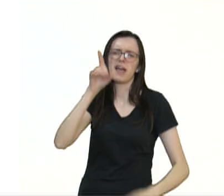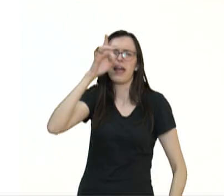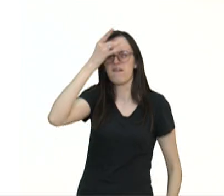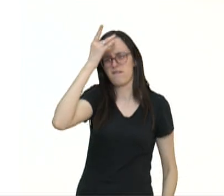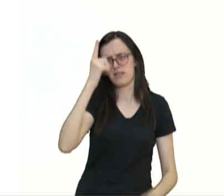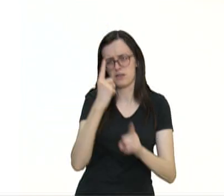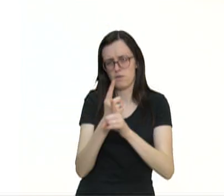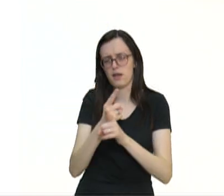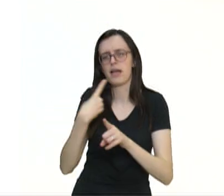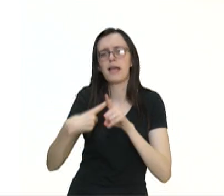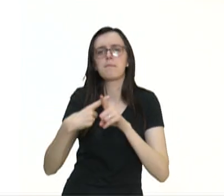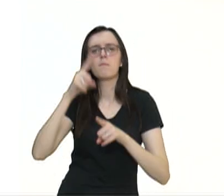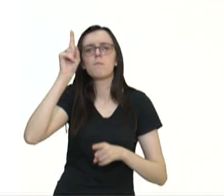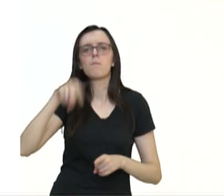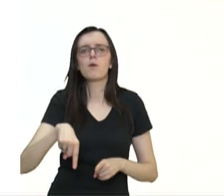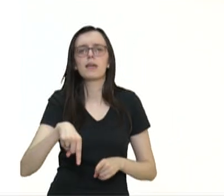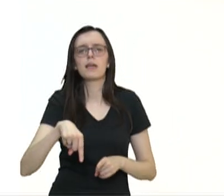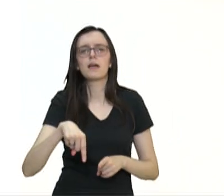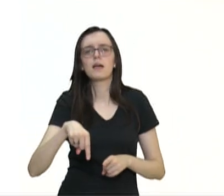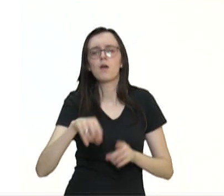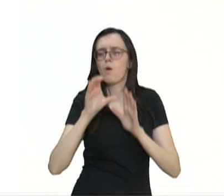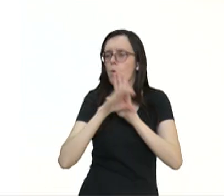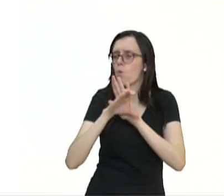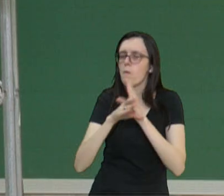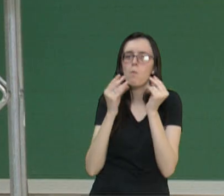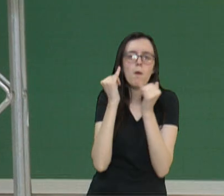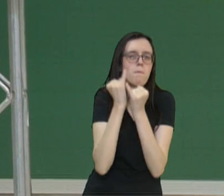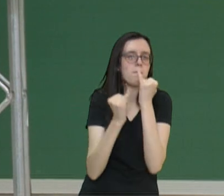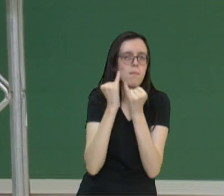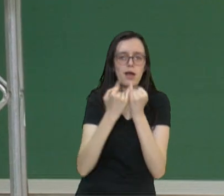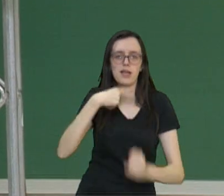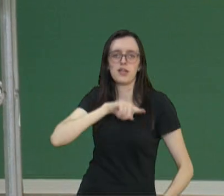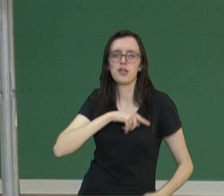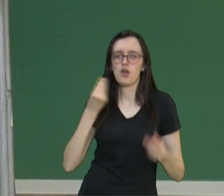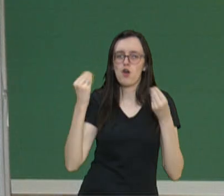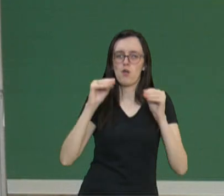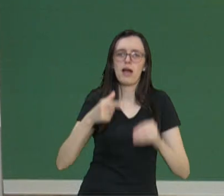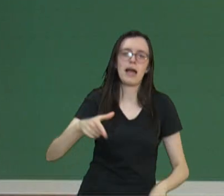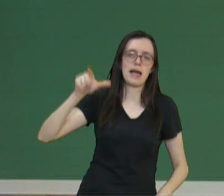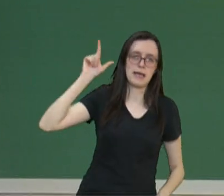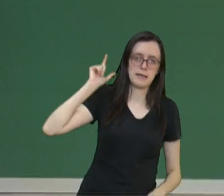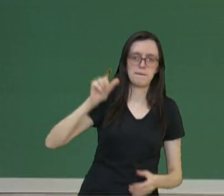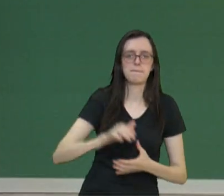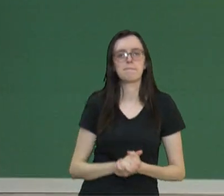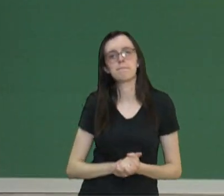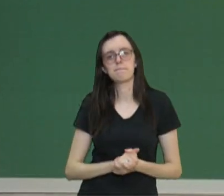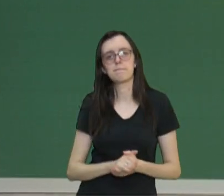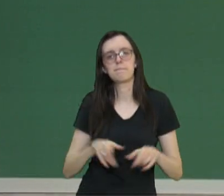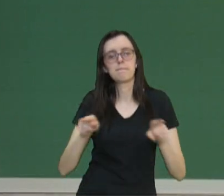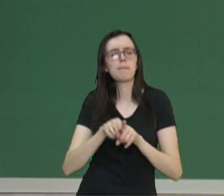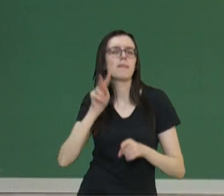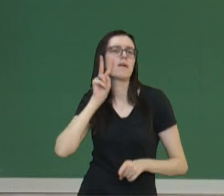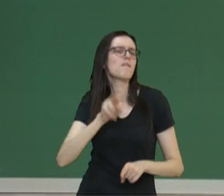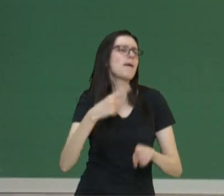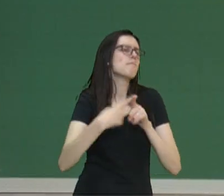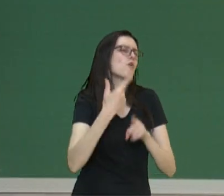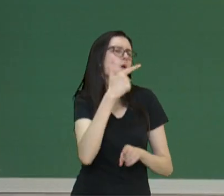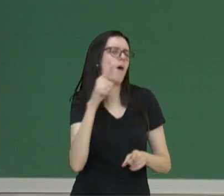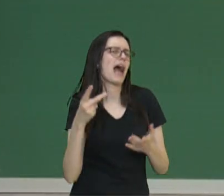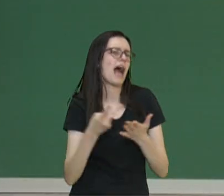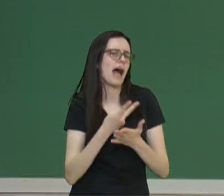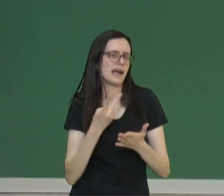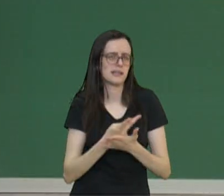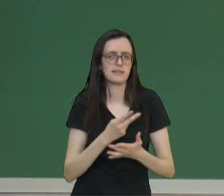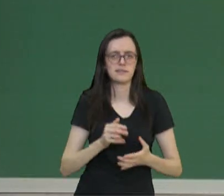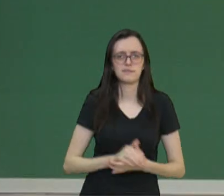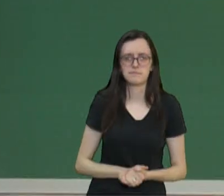de achar, né? Porque foi uma definição muito parecida com a que a gente colocou lá antes. Vamos ver porque as outras estavam erradas,